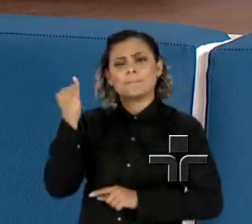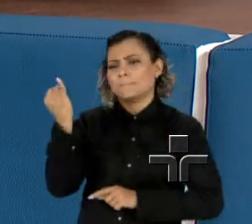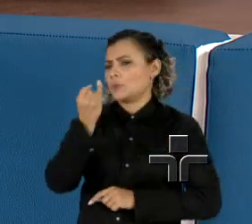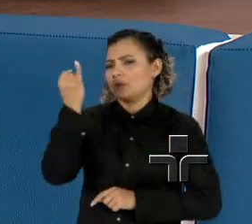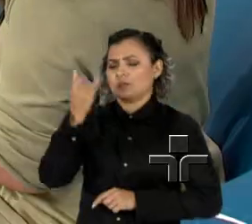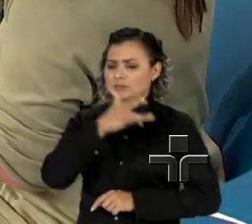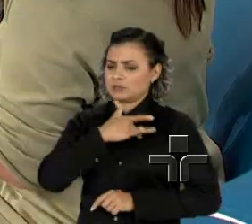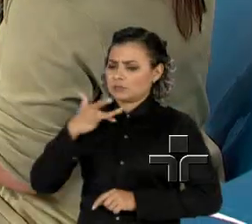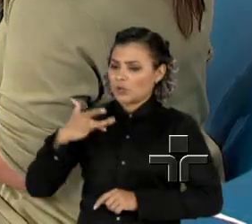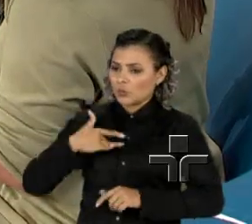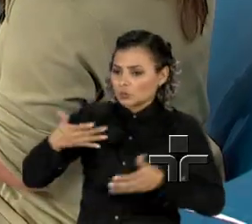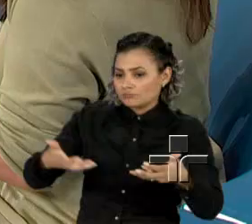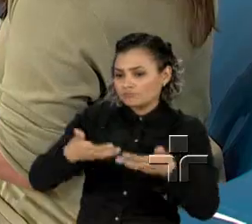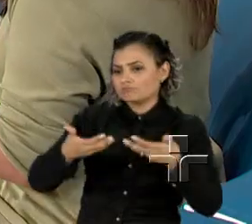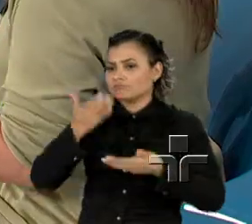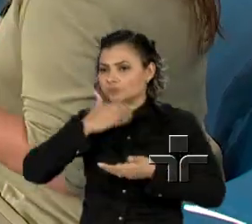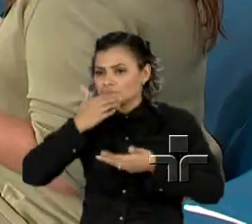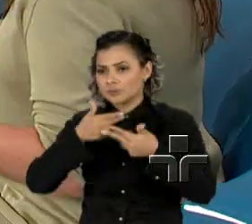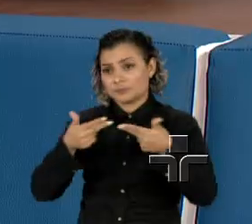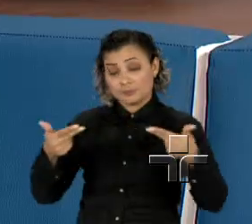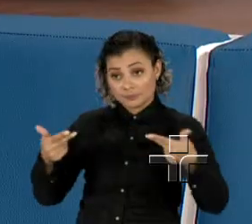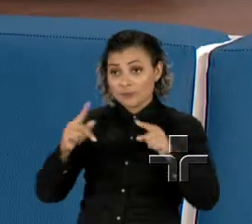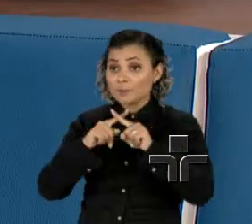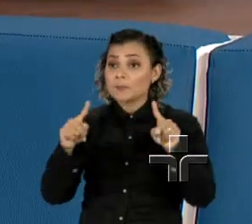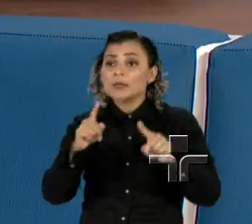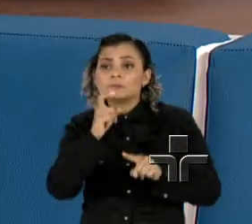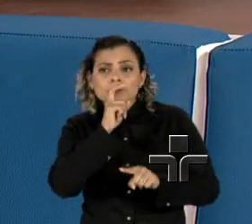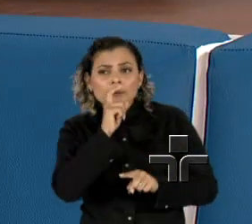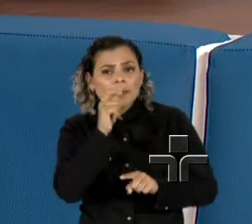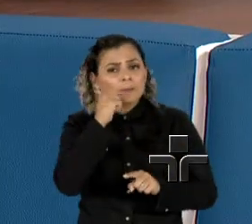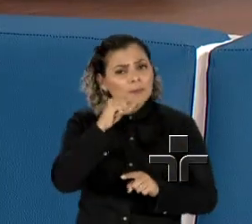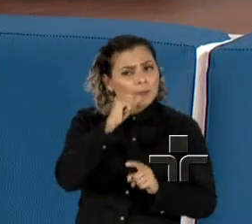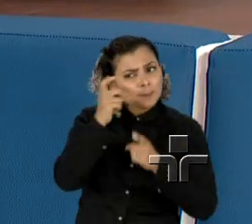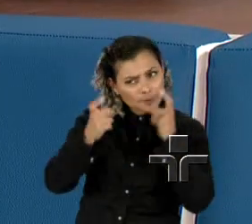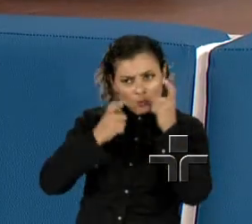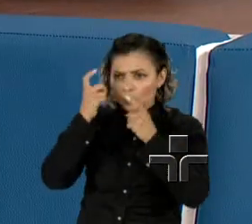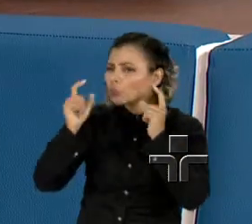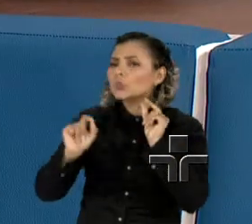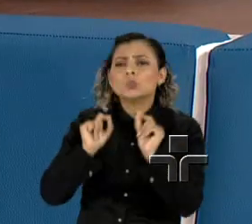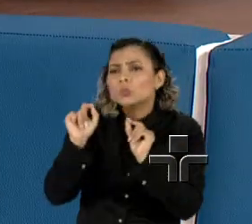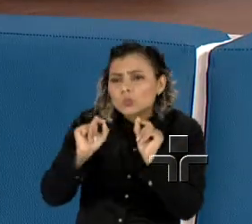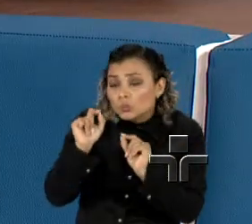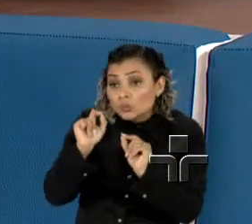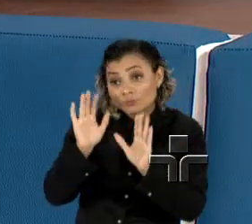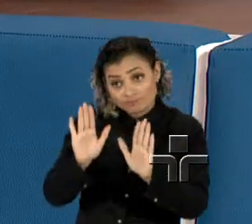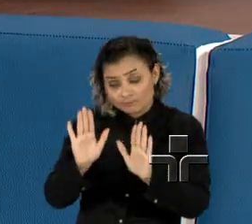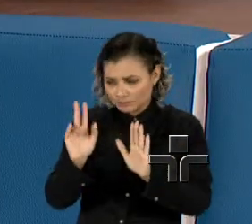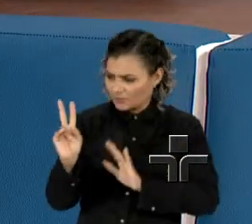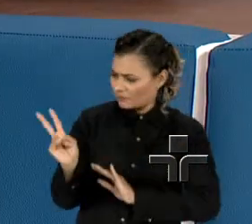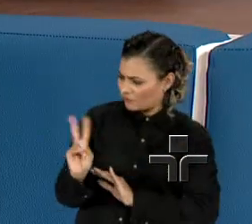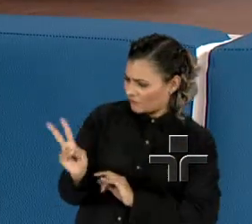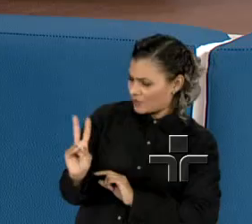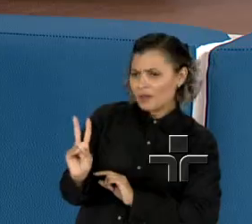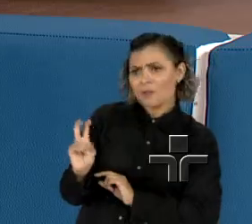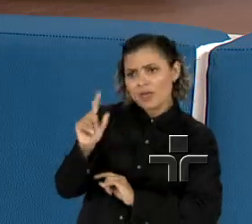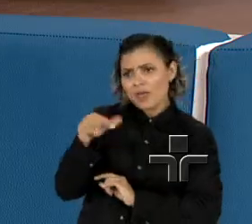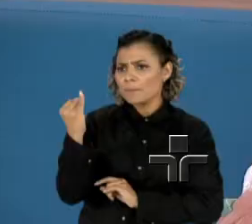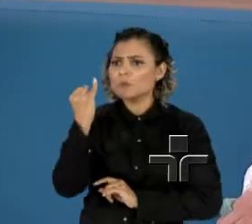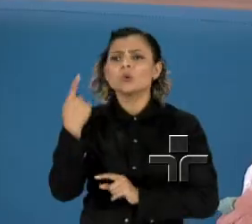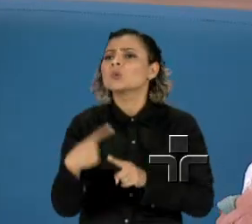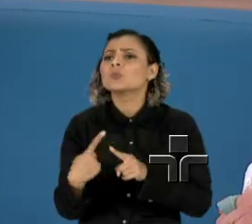né, para a saúde das crianças, mas os pais ficam bastante preocupados. Quando que as vitaminas são